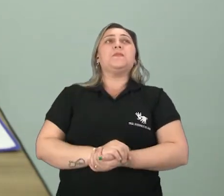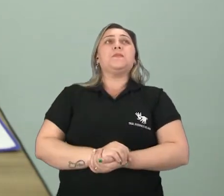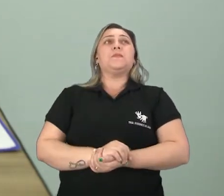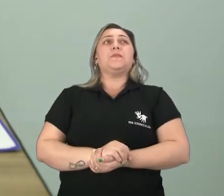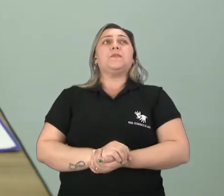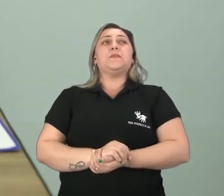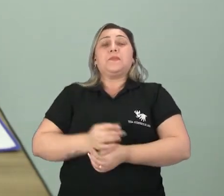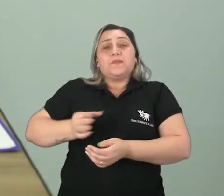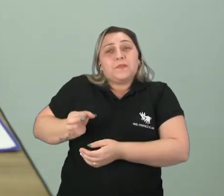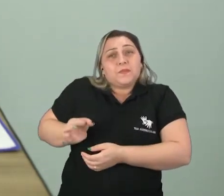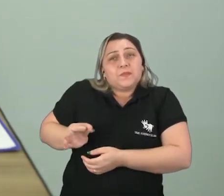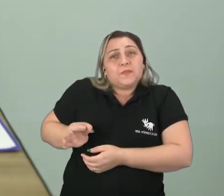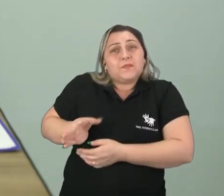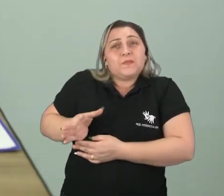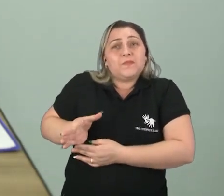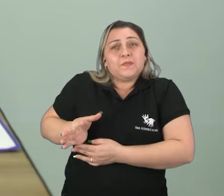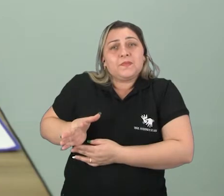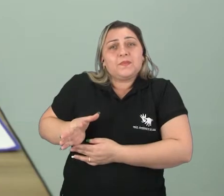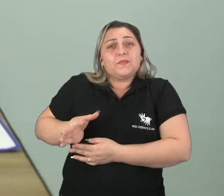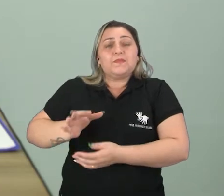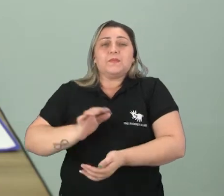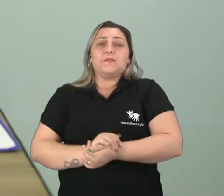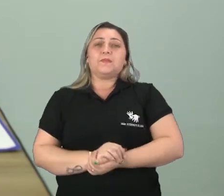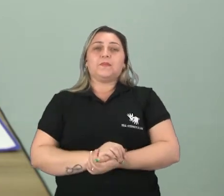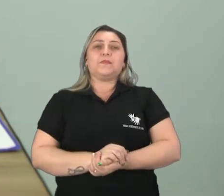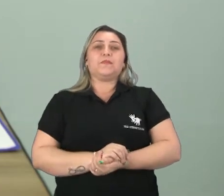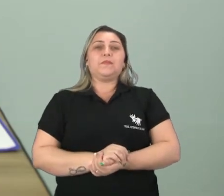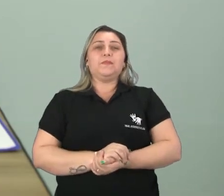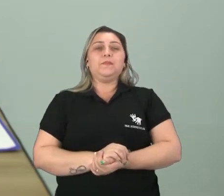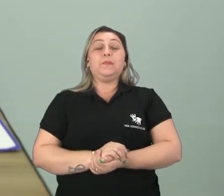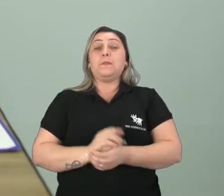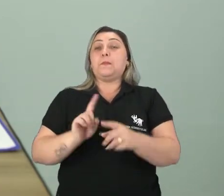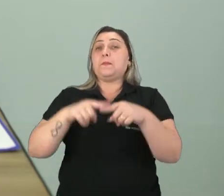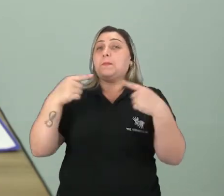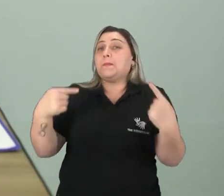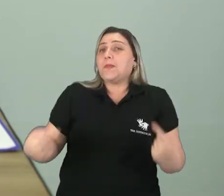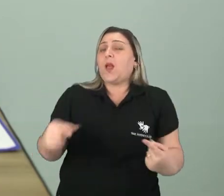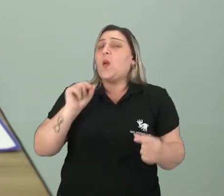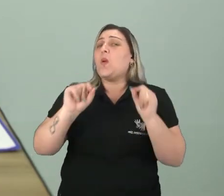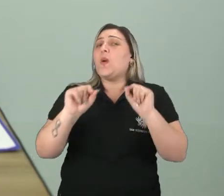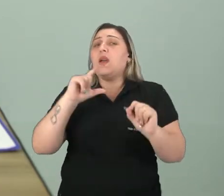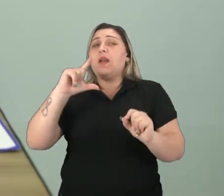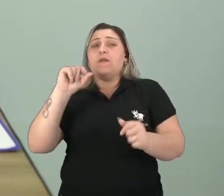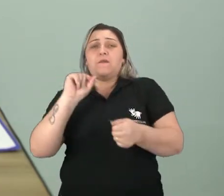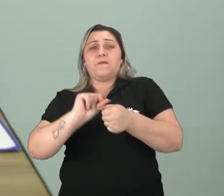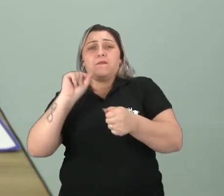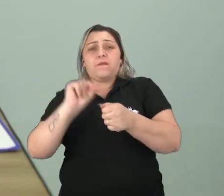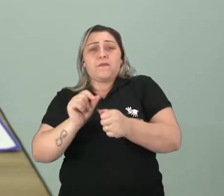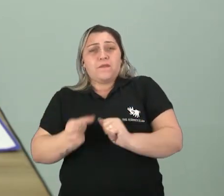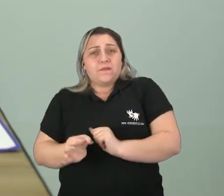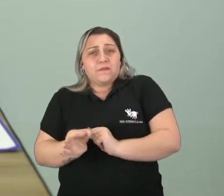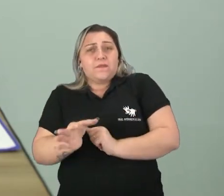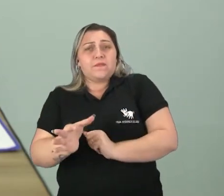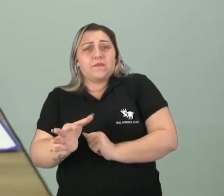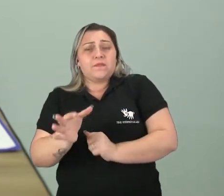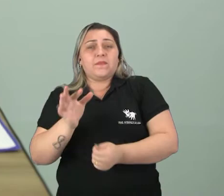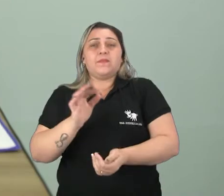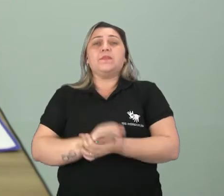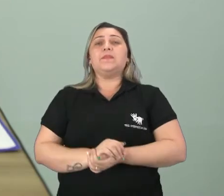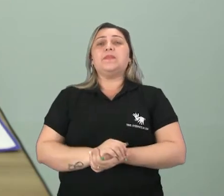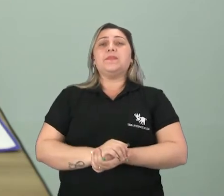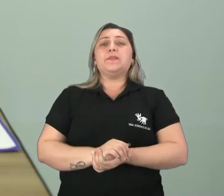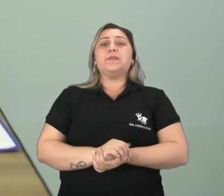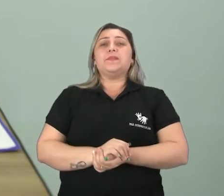só uns peteca e as mais do que será que é feito a peteca